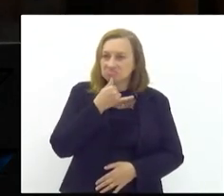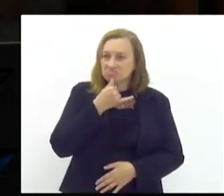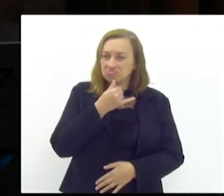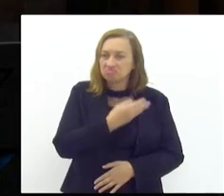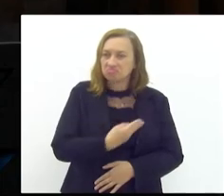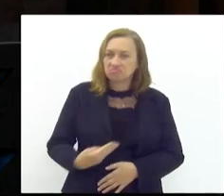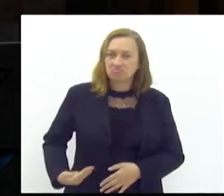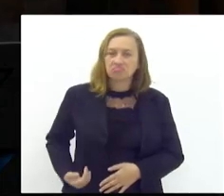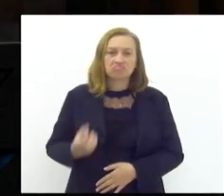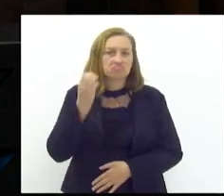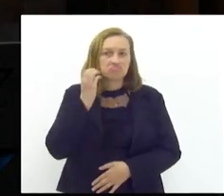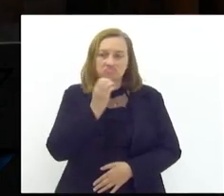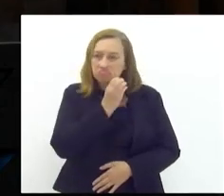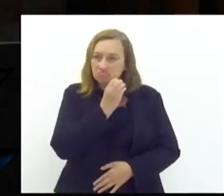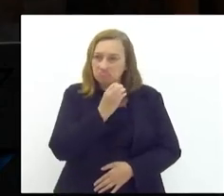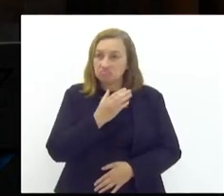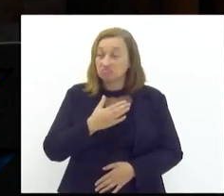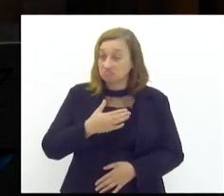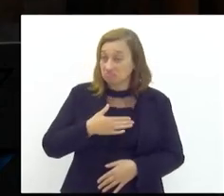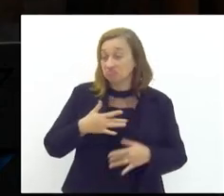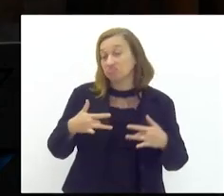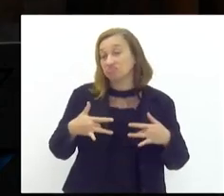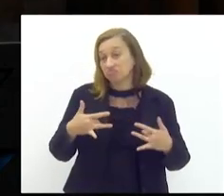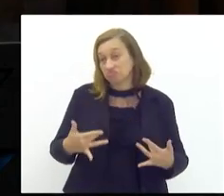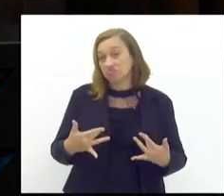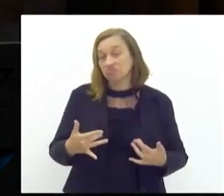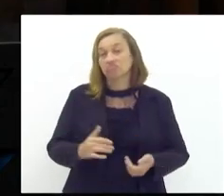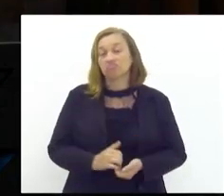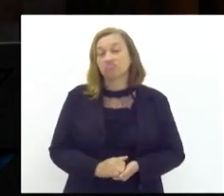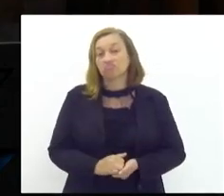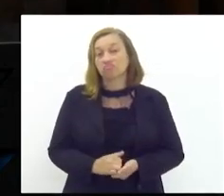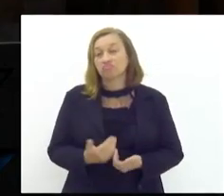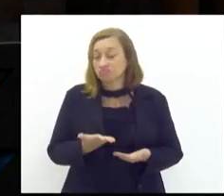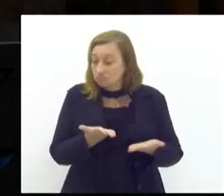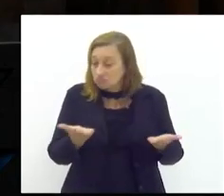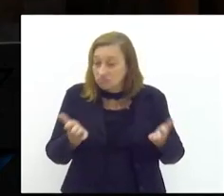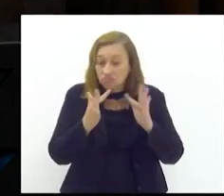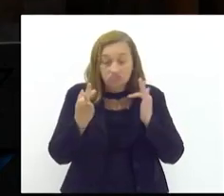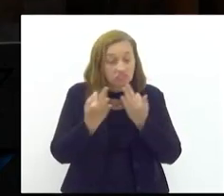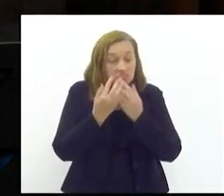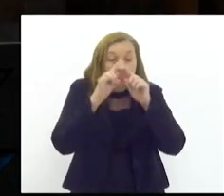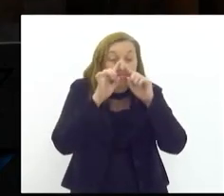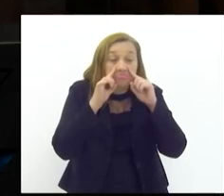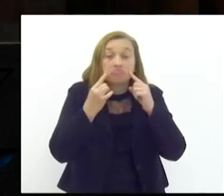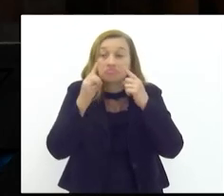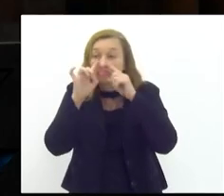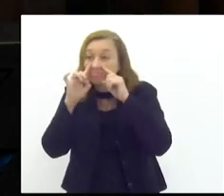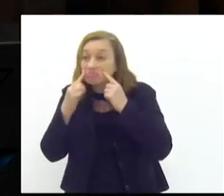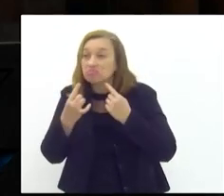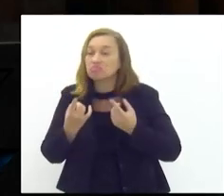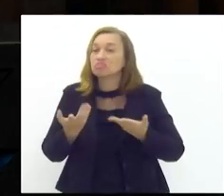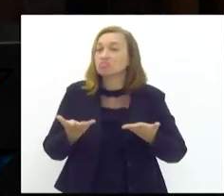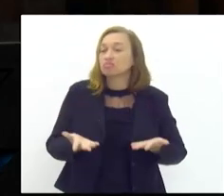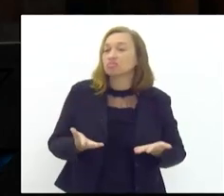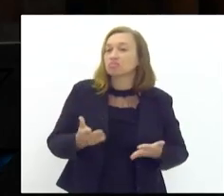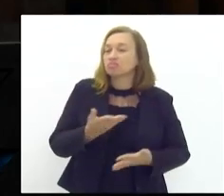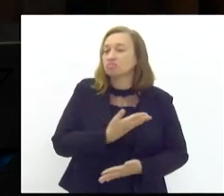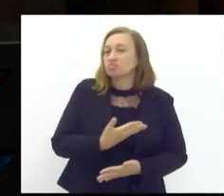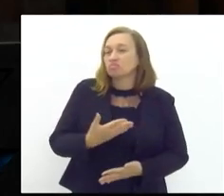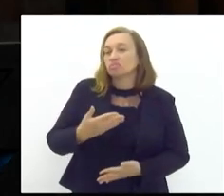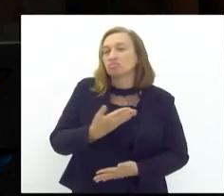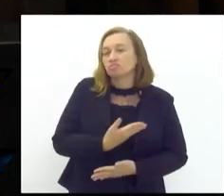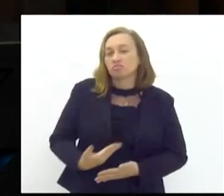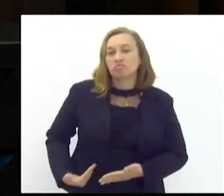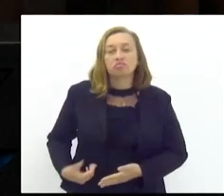governo Cláudio Castro e a minha solidariedade a essas famílias que choram enquanto o Cláudio Castro dorme